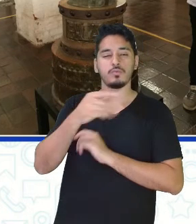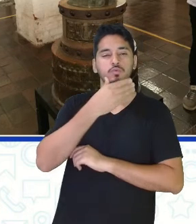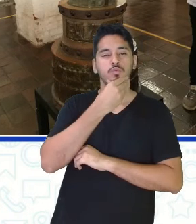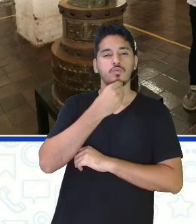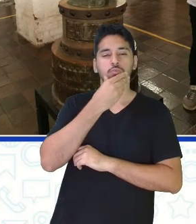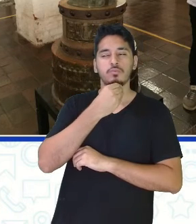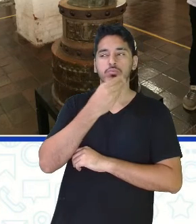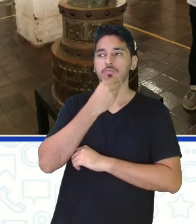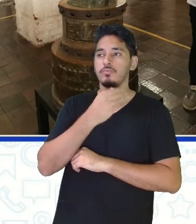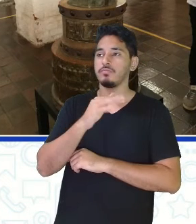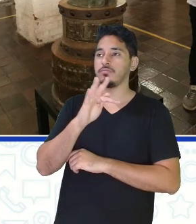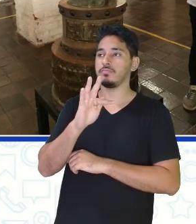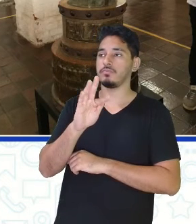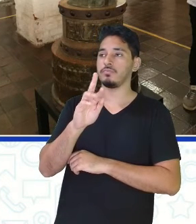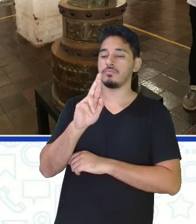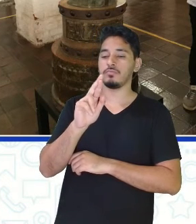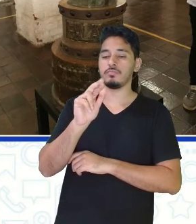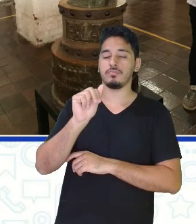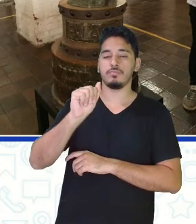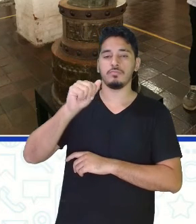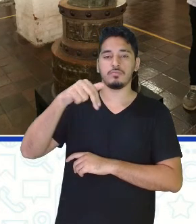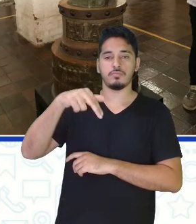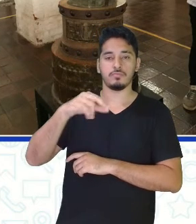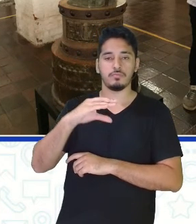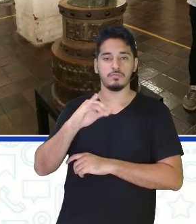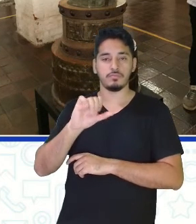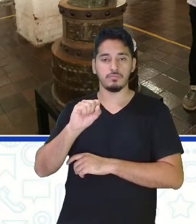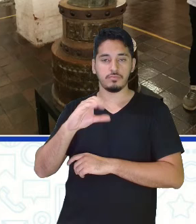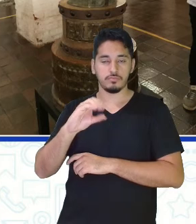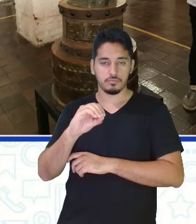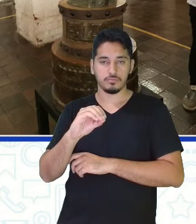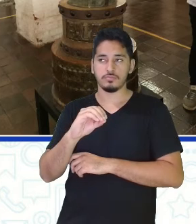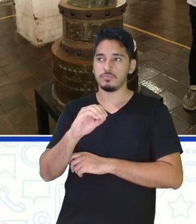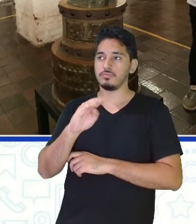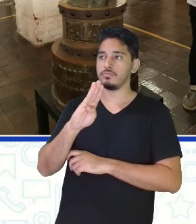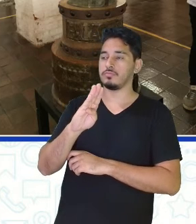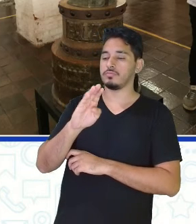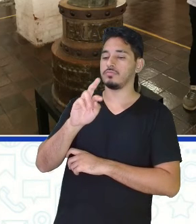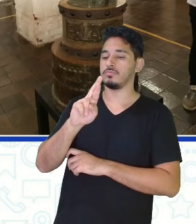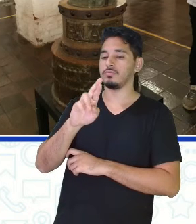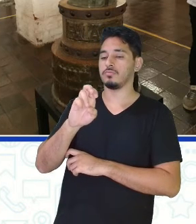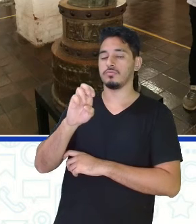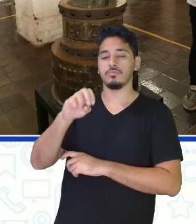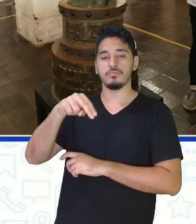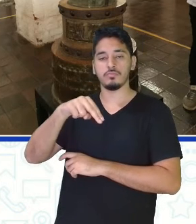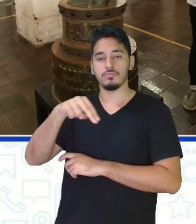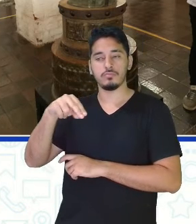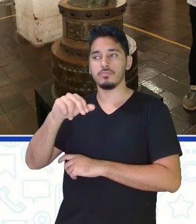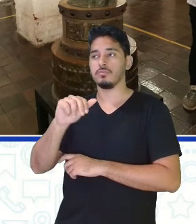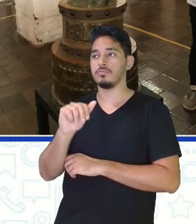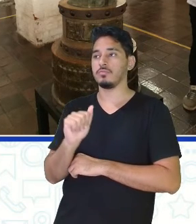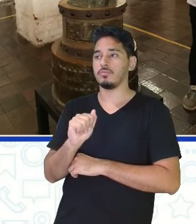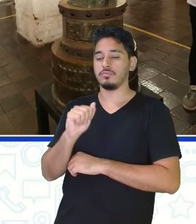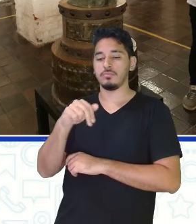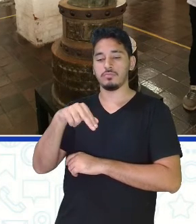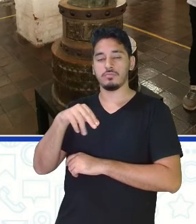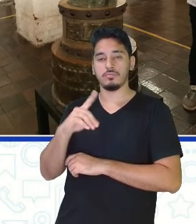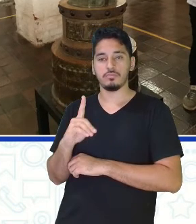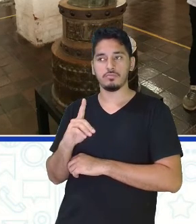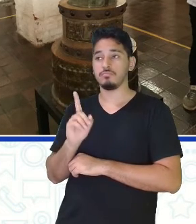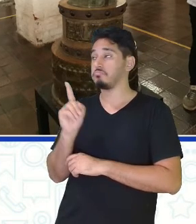Brenan, que fica na Várzea, aqui em Recife, né, Pernambuco. Estou colocando aqui para vocês que